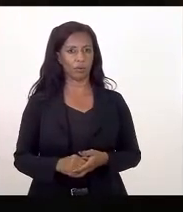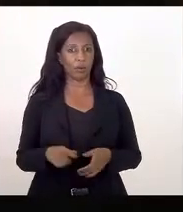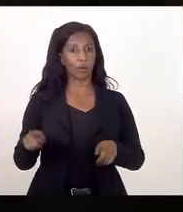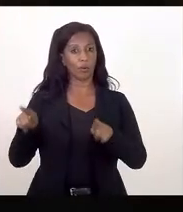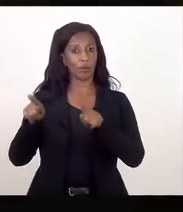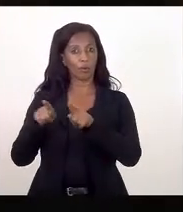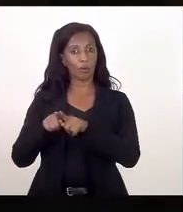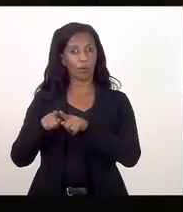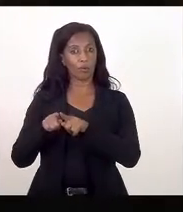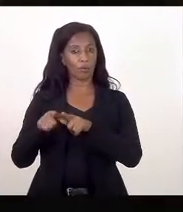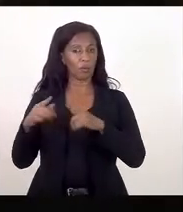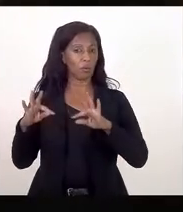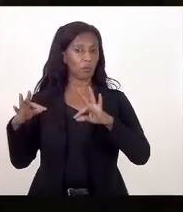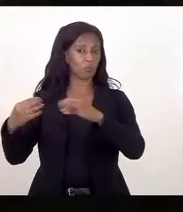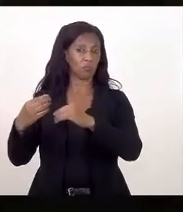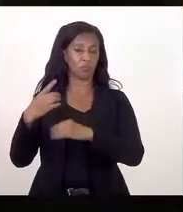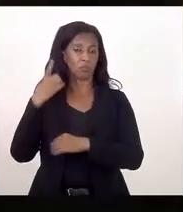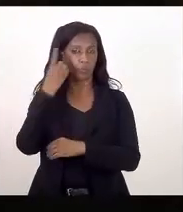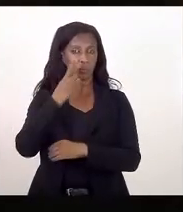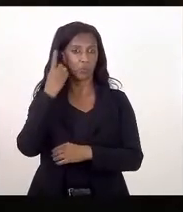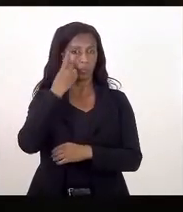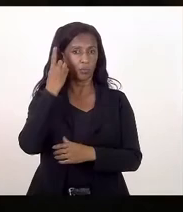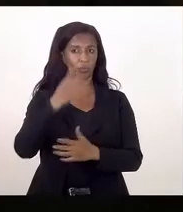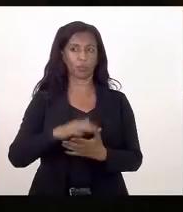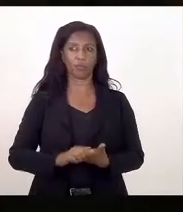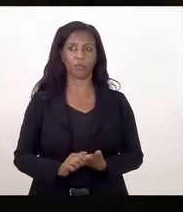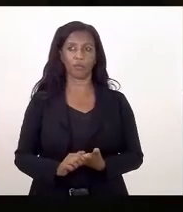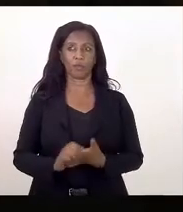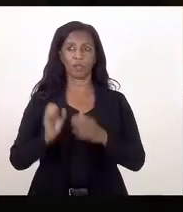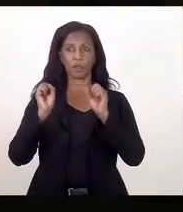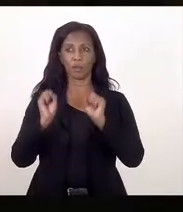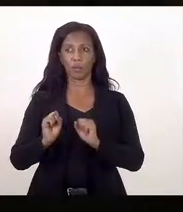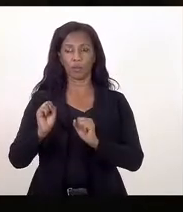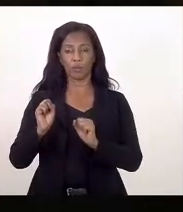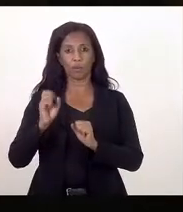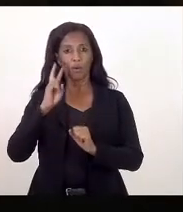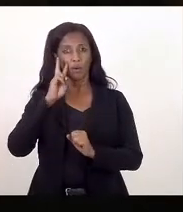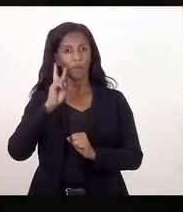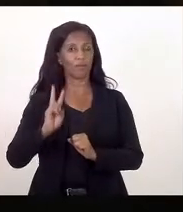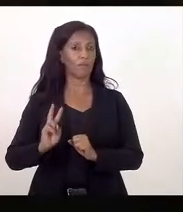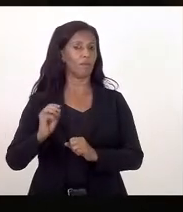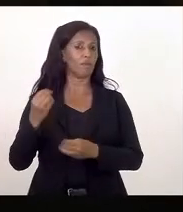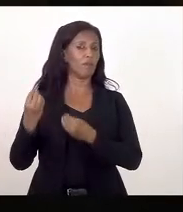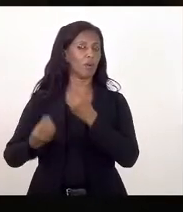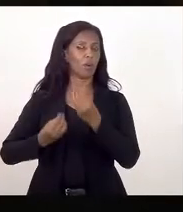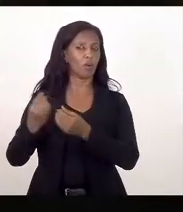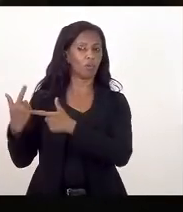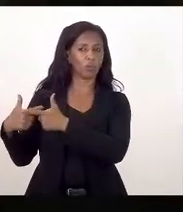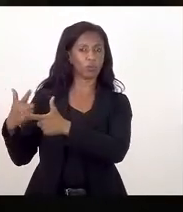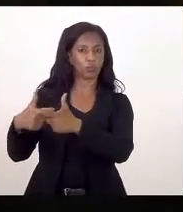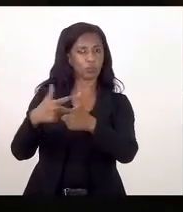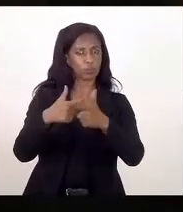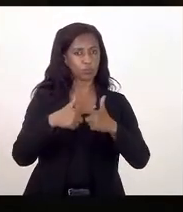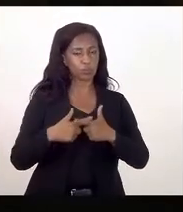todos os deputados. Se pudesse haver um Estado hipotético